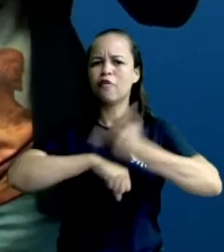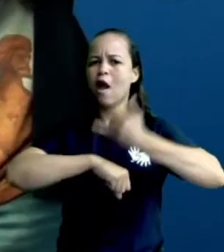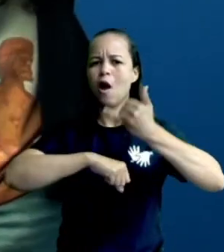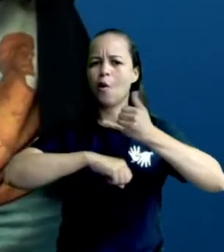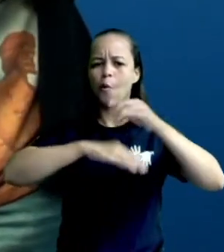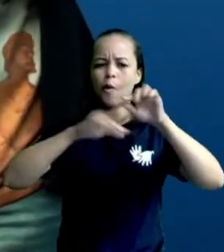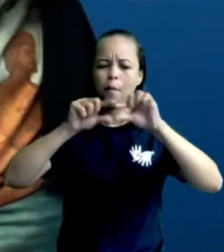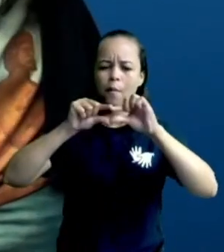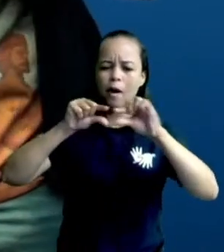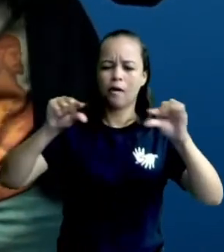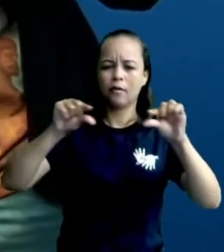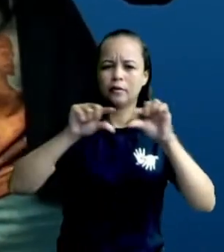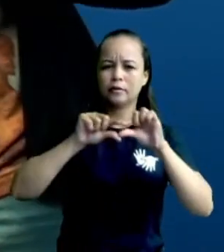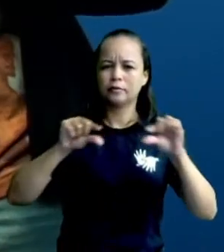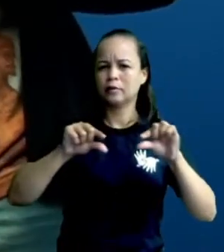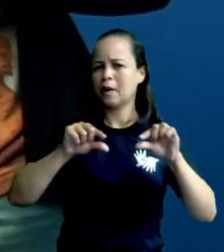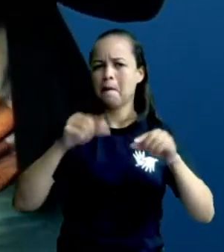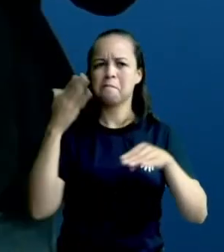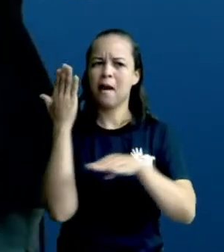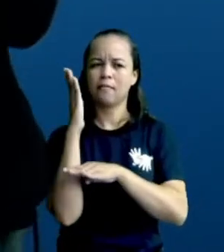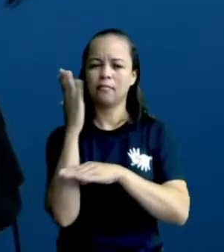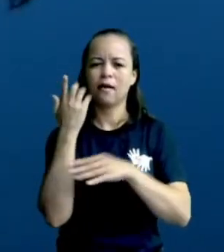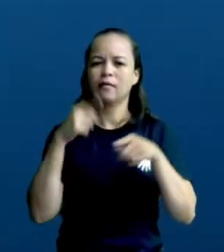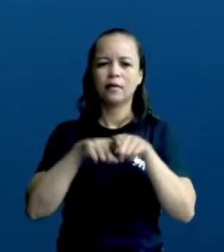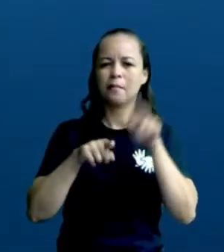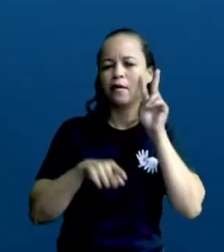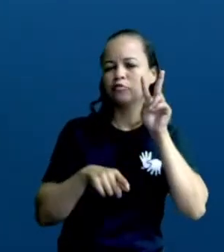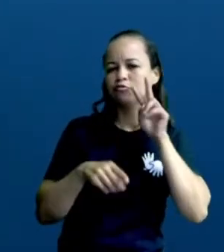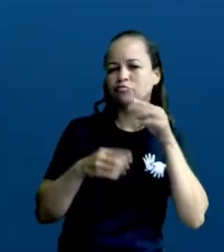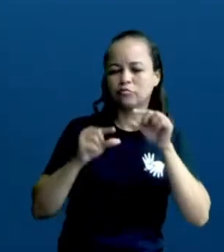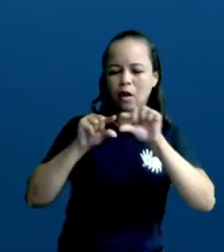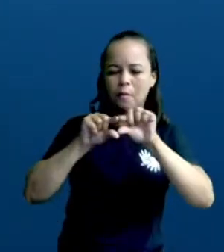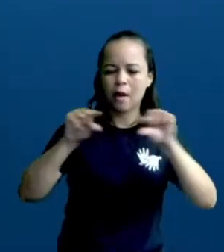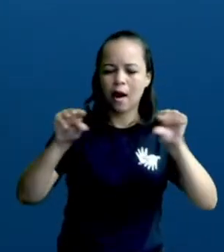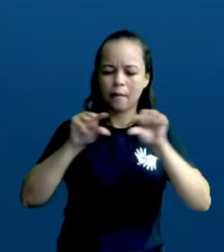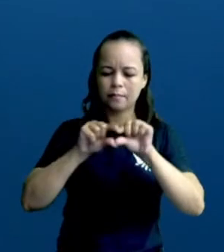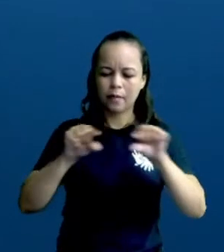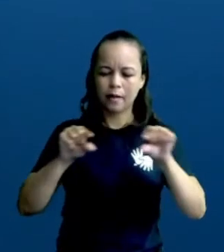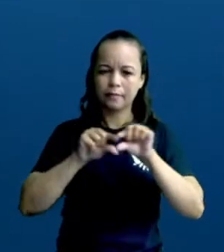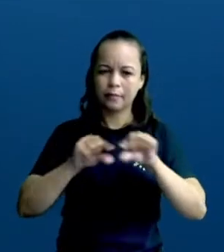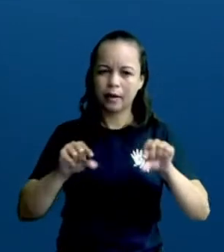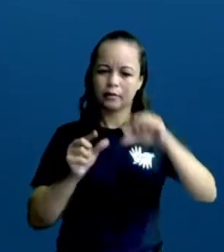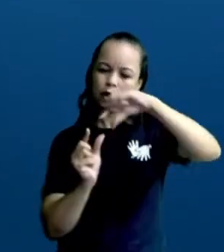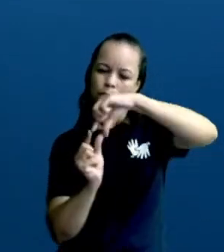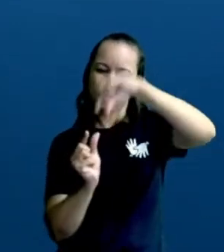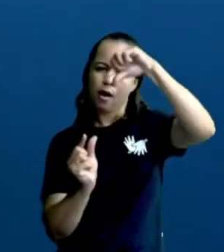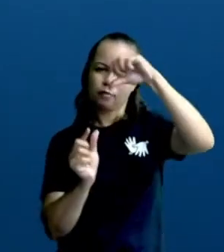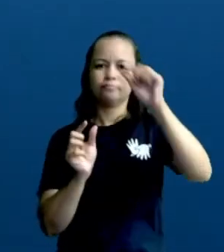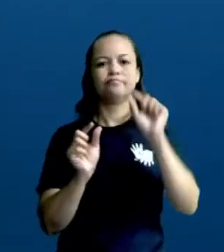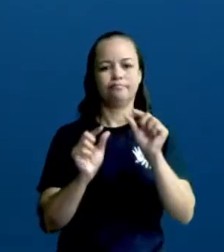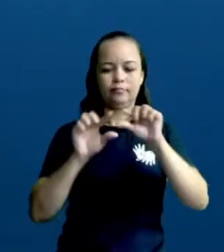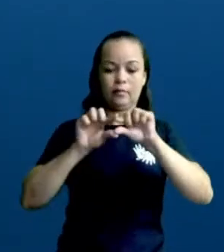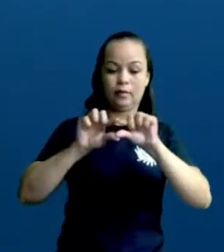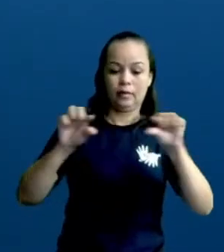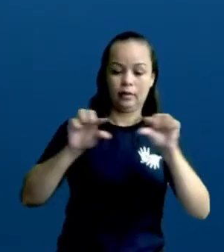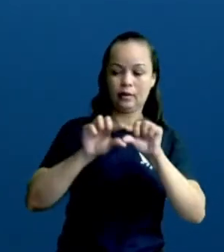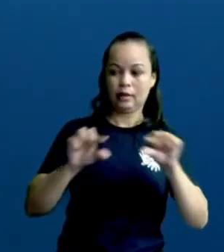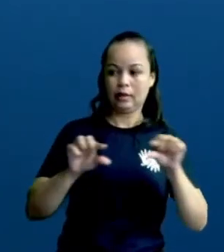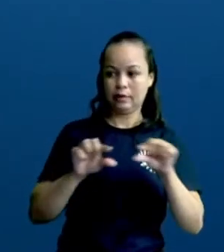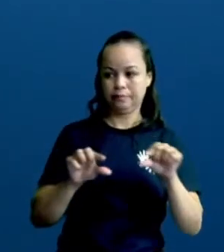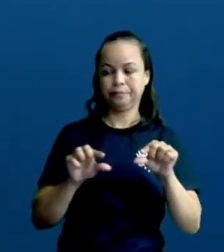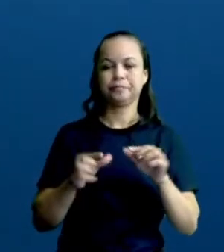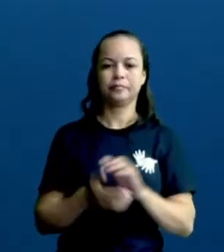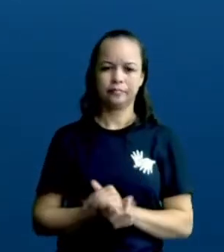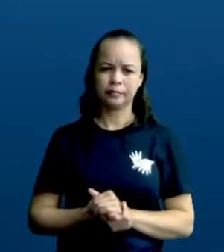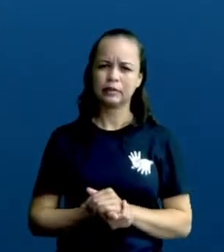tá certo? Uma barrinha de madeira, tá? Por quê? Porque ele tem uma espessura, ele é grossinho, tá